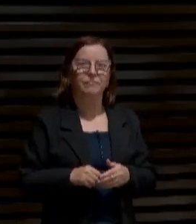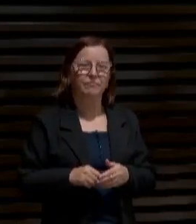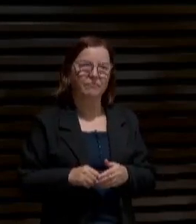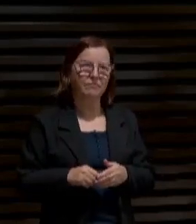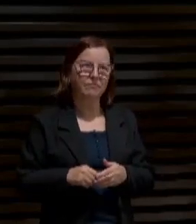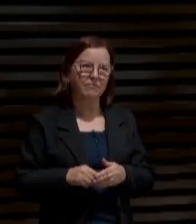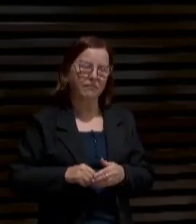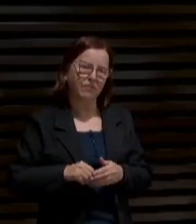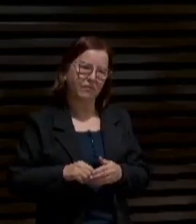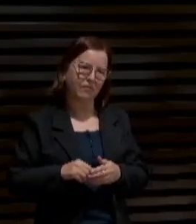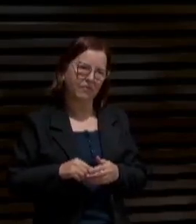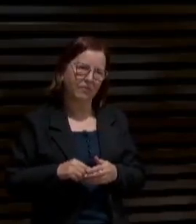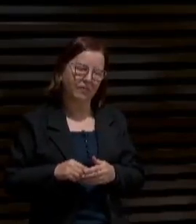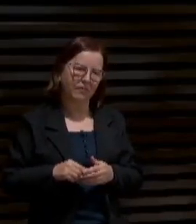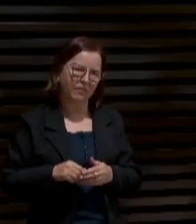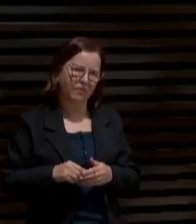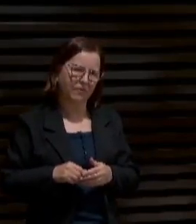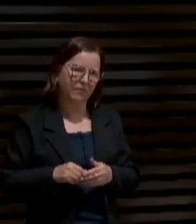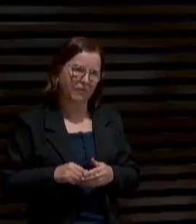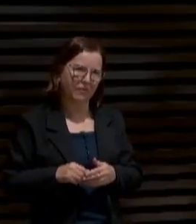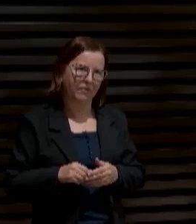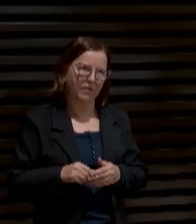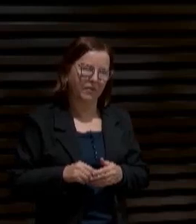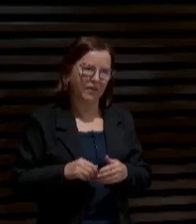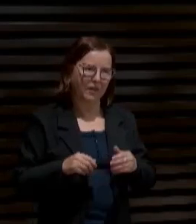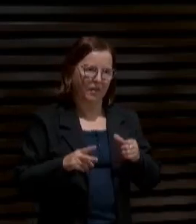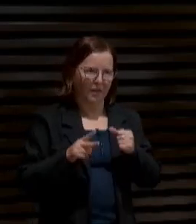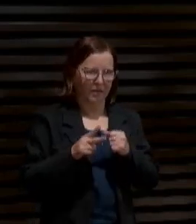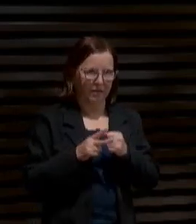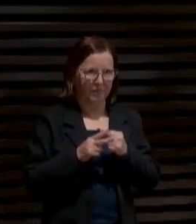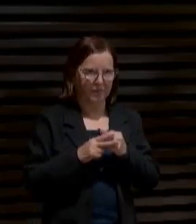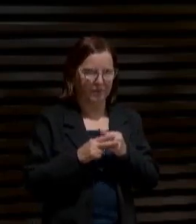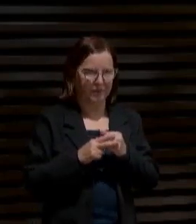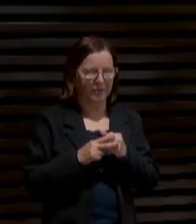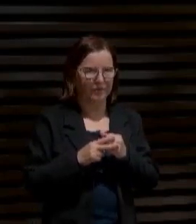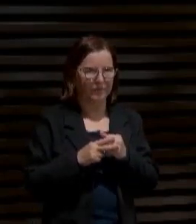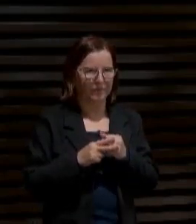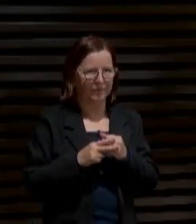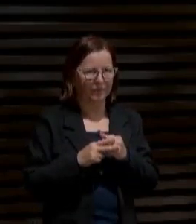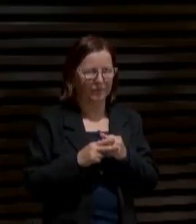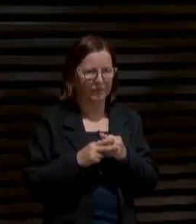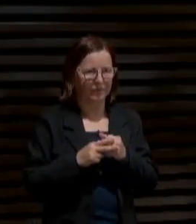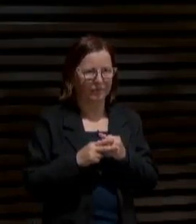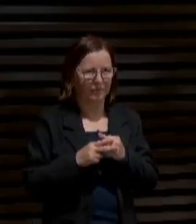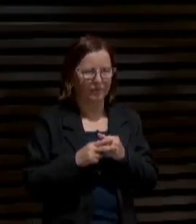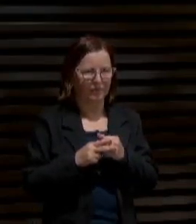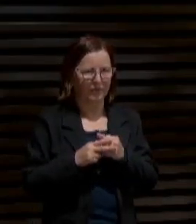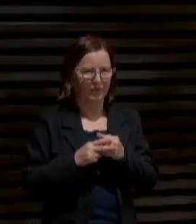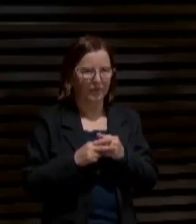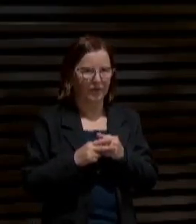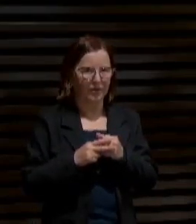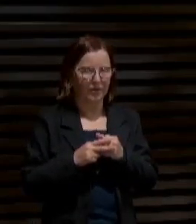tava os irmãos ele tava lá comendo aquela Pururuca aquele porquinho gostoso né E aí quando chega os de Thiago ele largou os